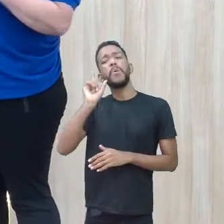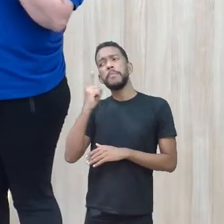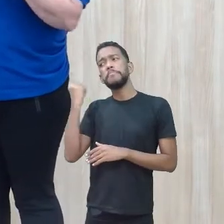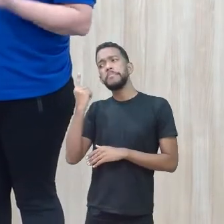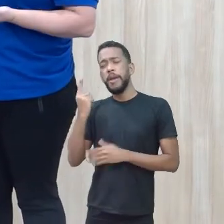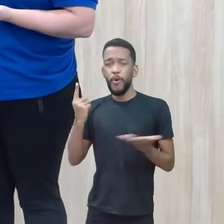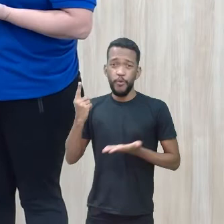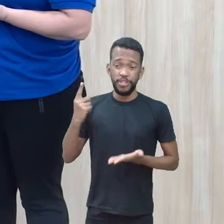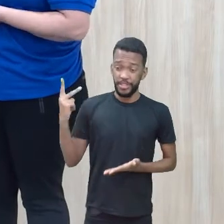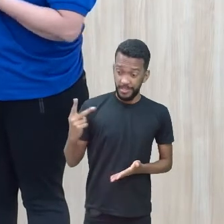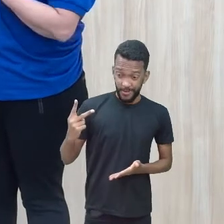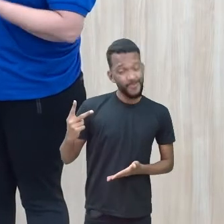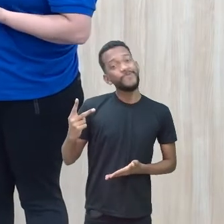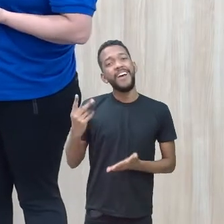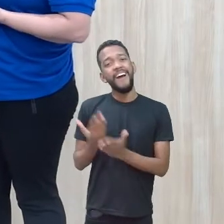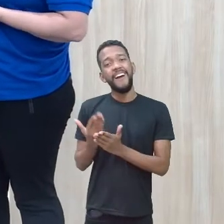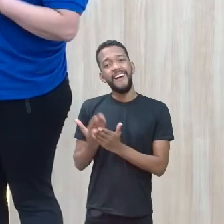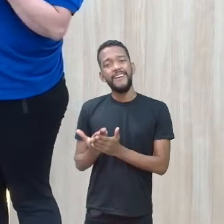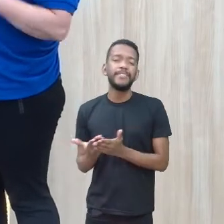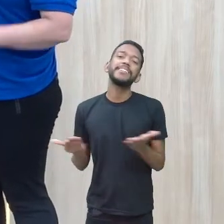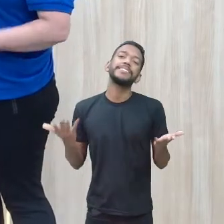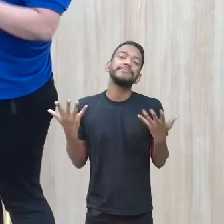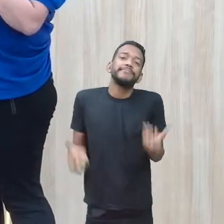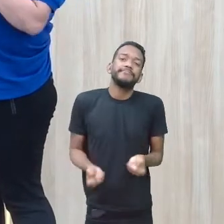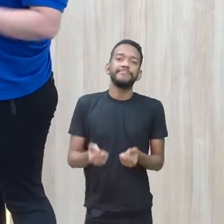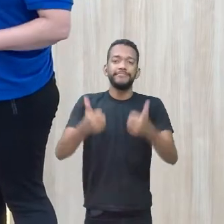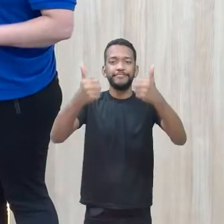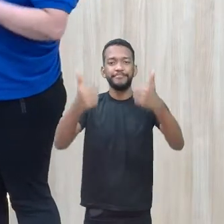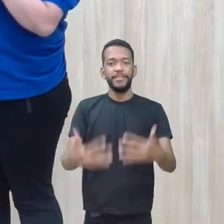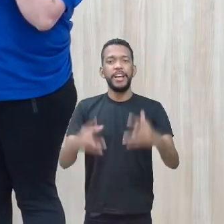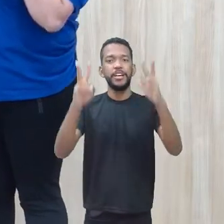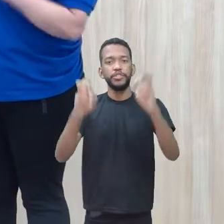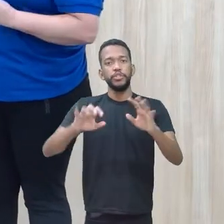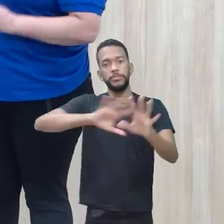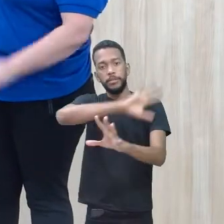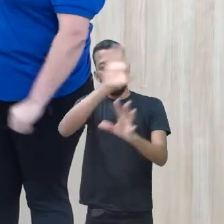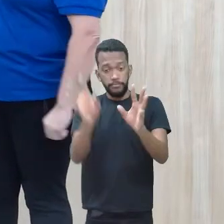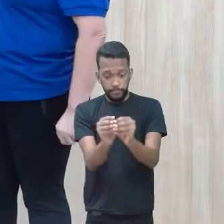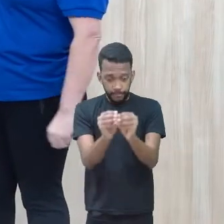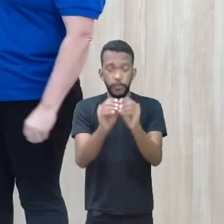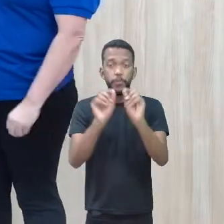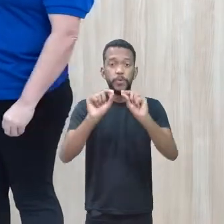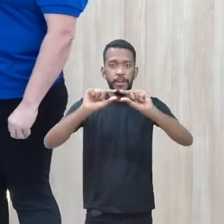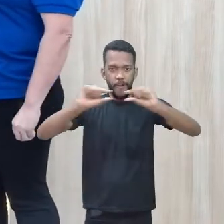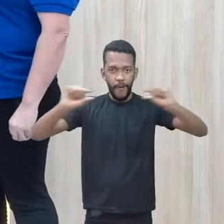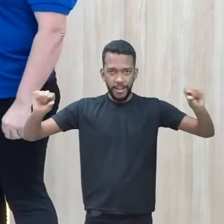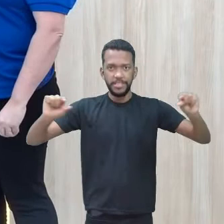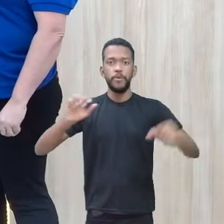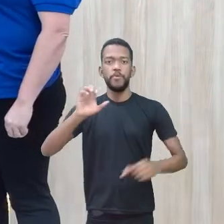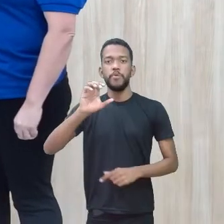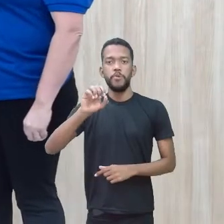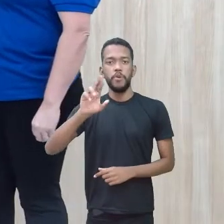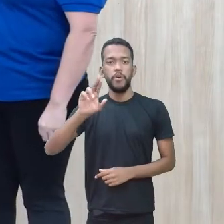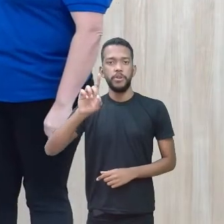vou revisar para vocês o que é orações coordenadas assindética.